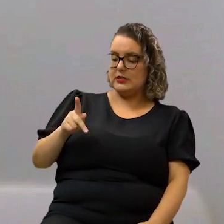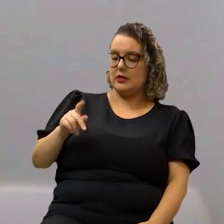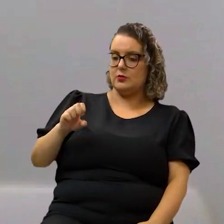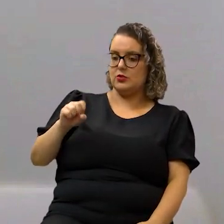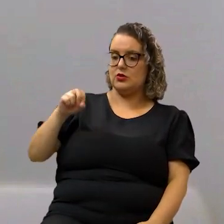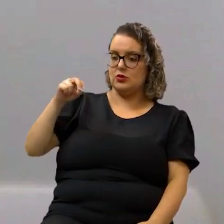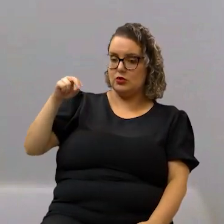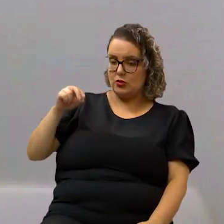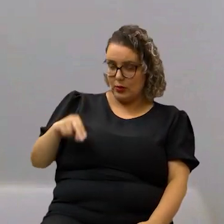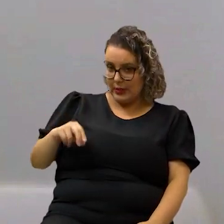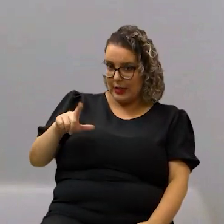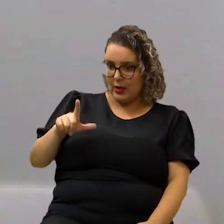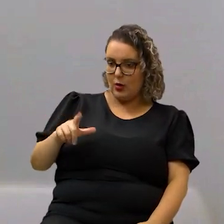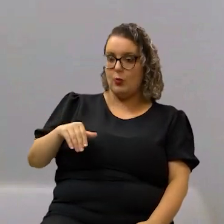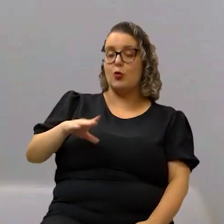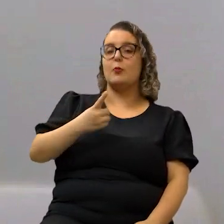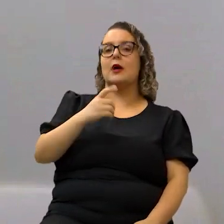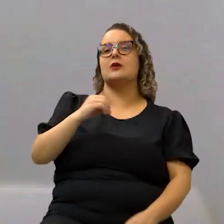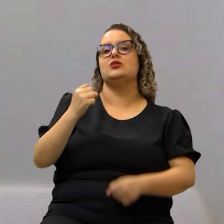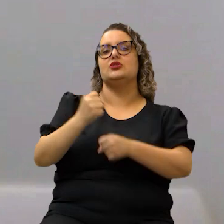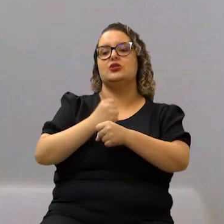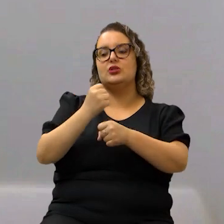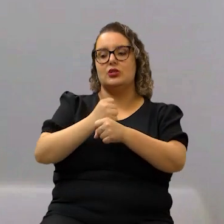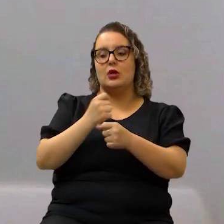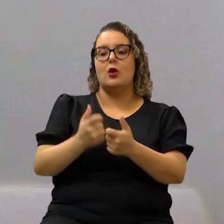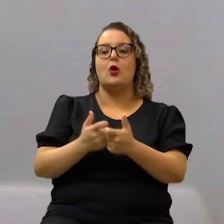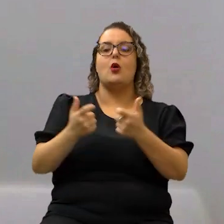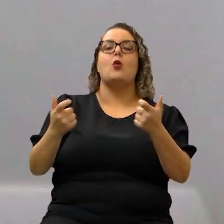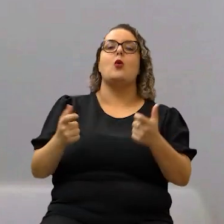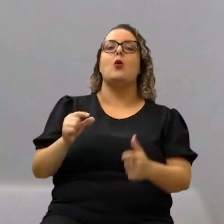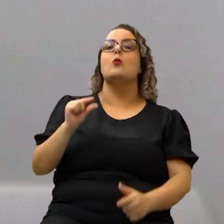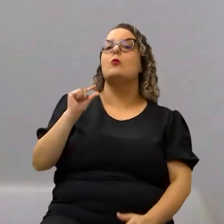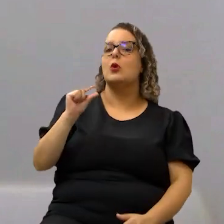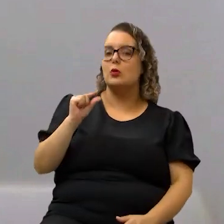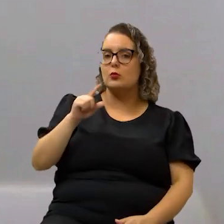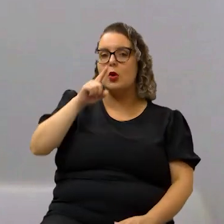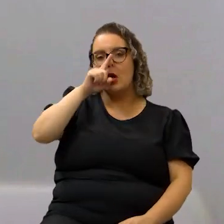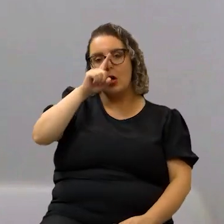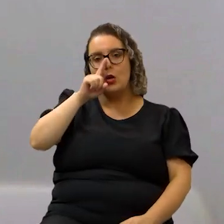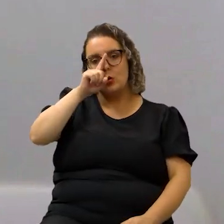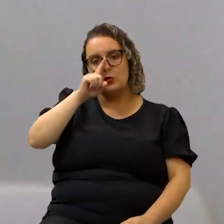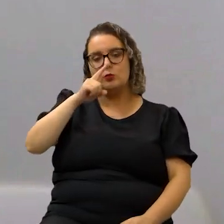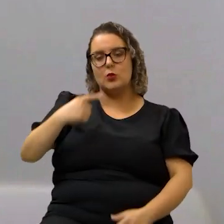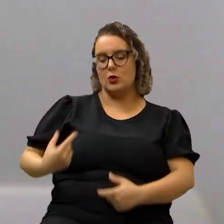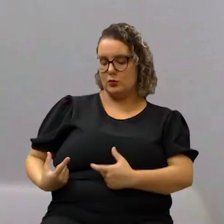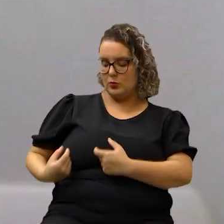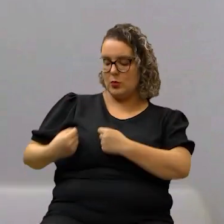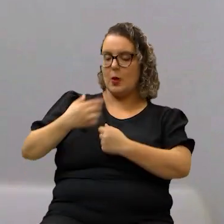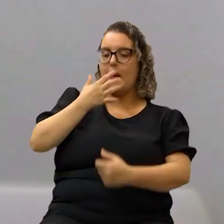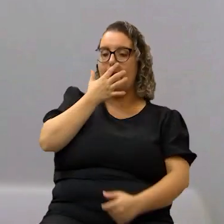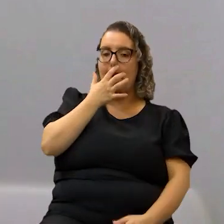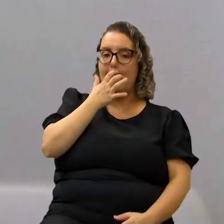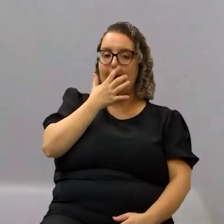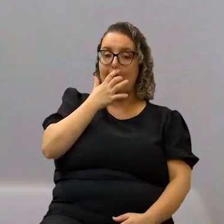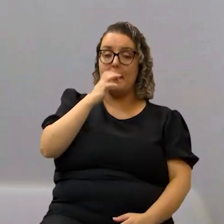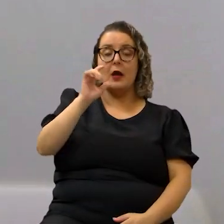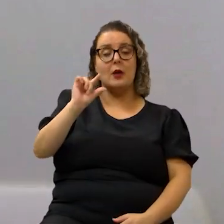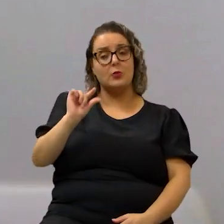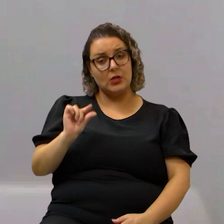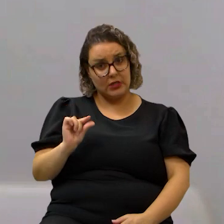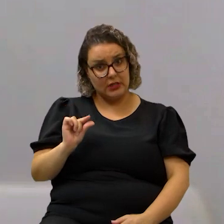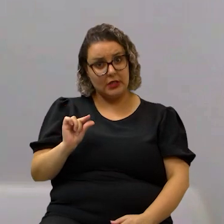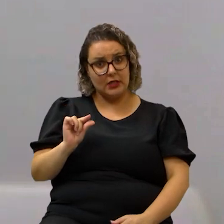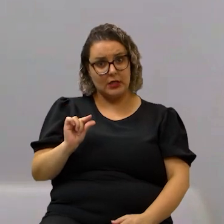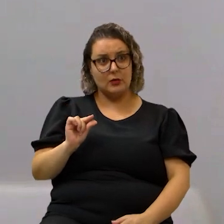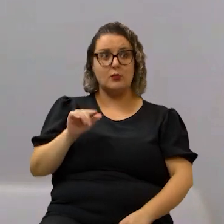estrogênio com a progesterona, por mais de 10 anos, aumenta um pouco o risco para se ter câncer de mama. Esse aumento é